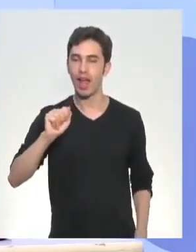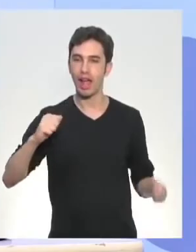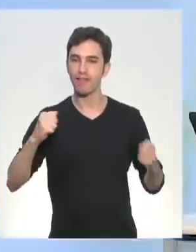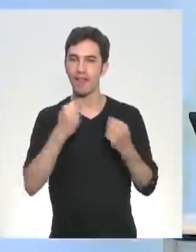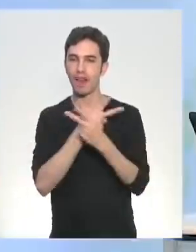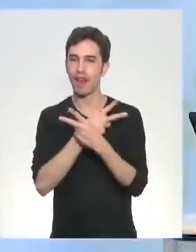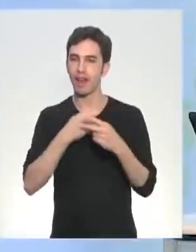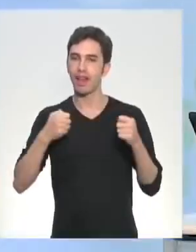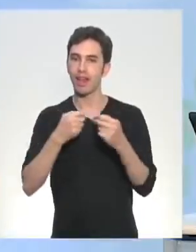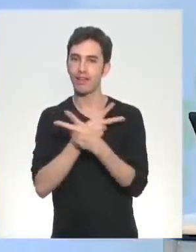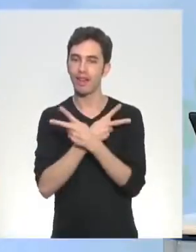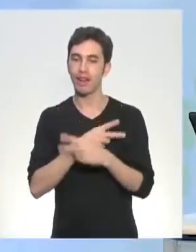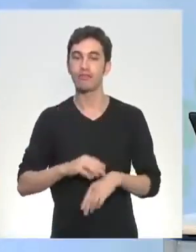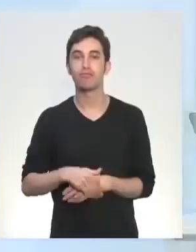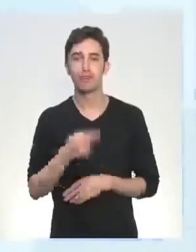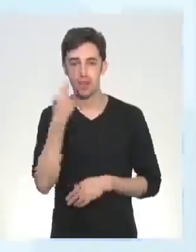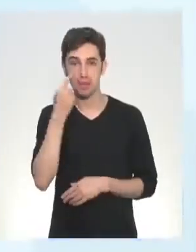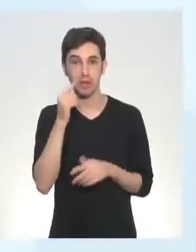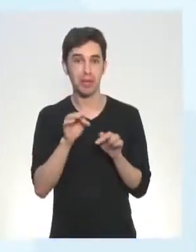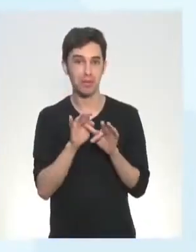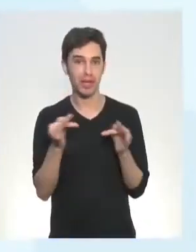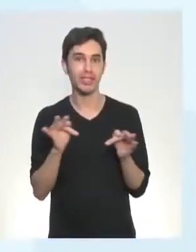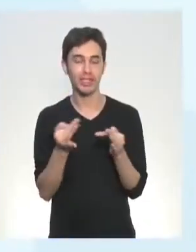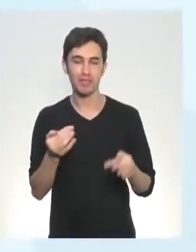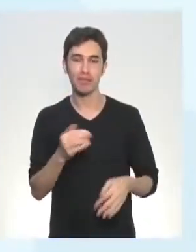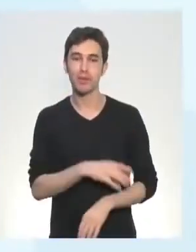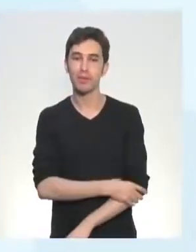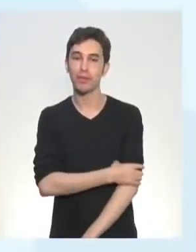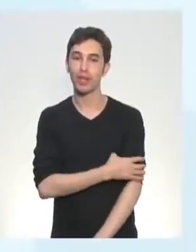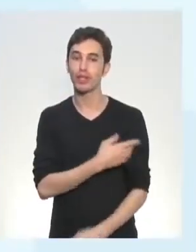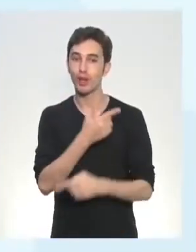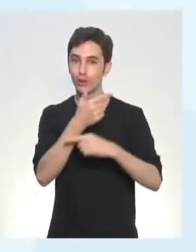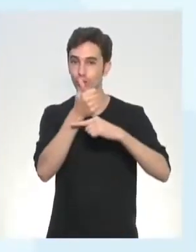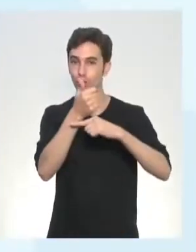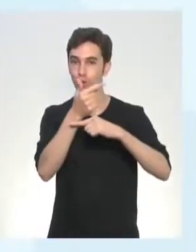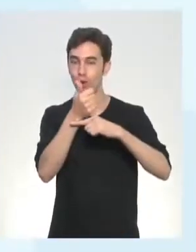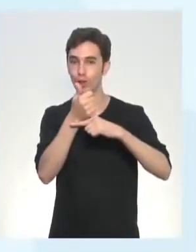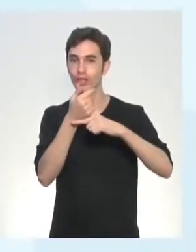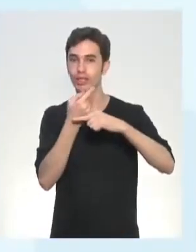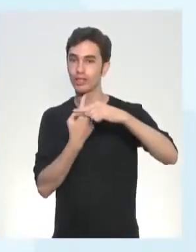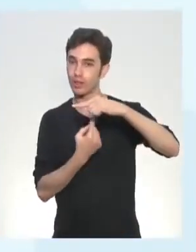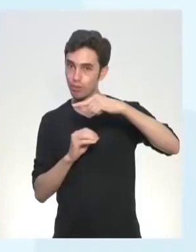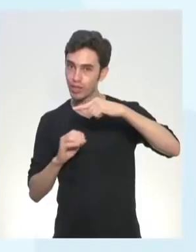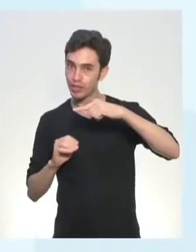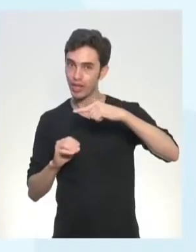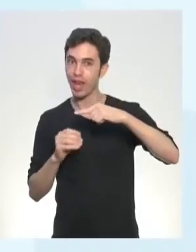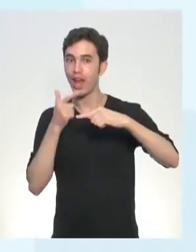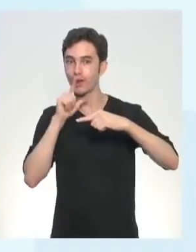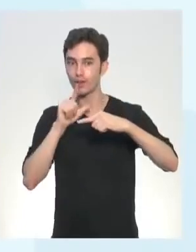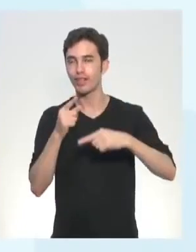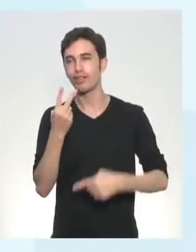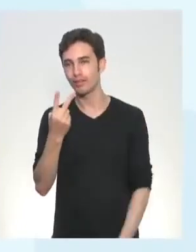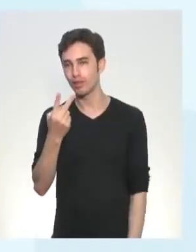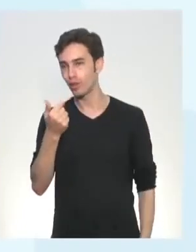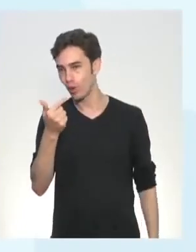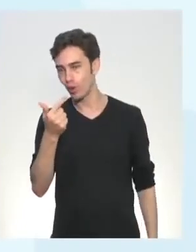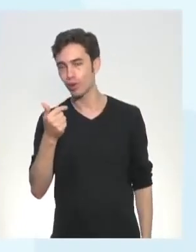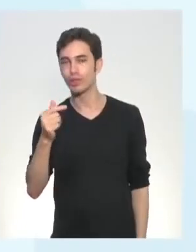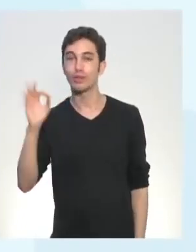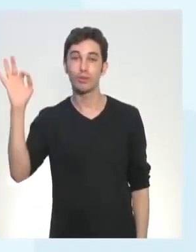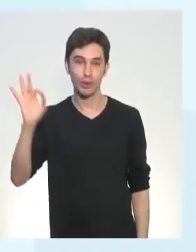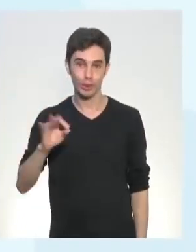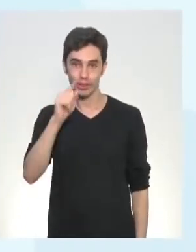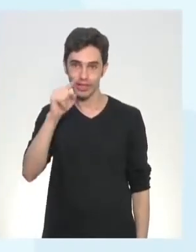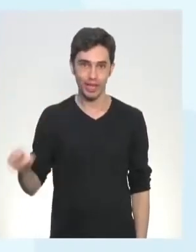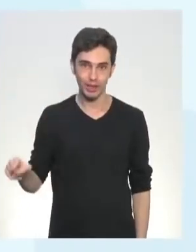Vamos ver? Vamos, que é bem simples, vamos lá. 12 sobre 100, 12 por 100, ou seja, 12%, o